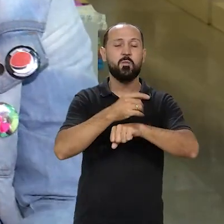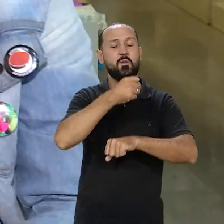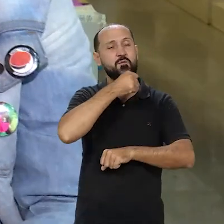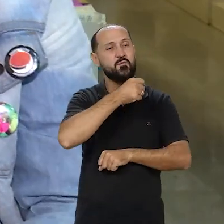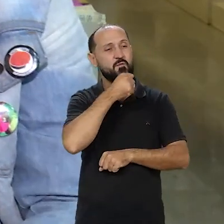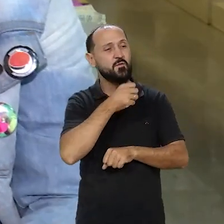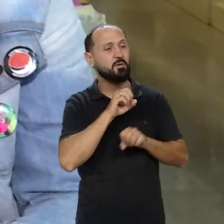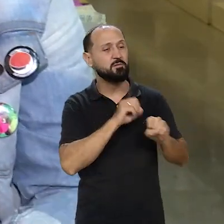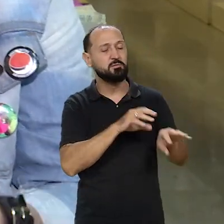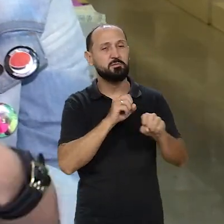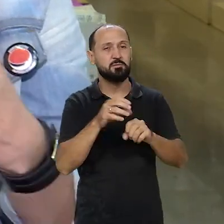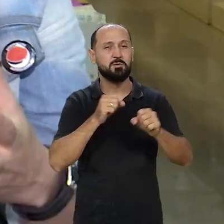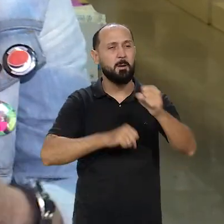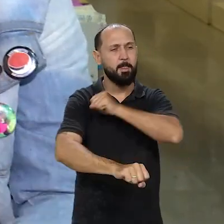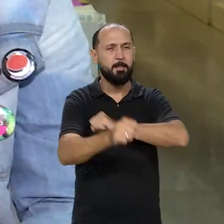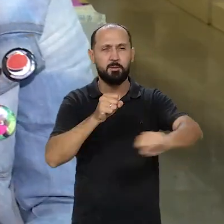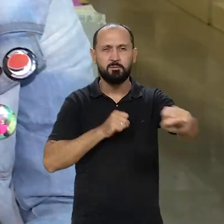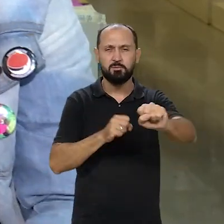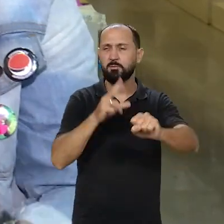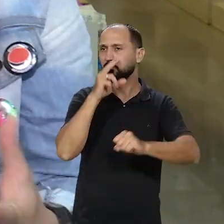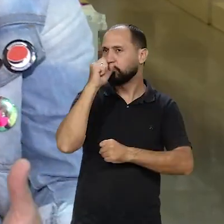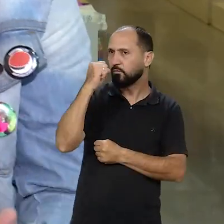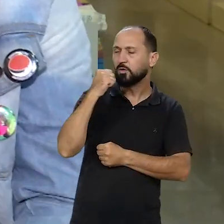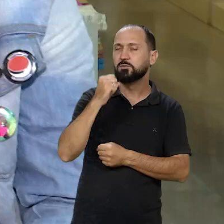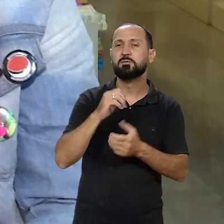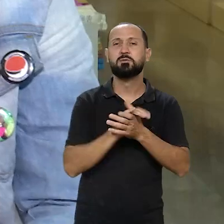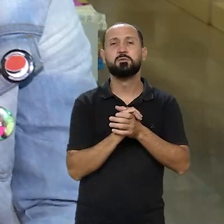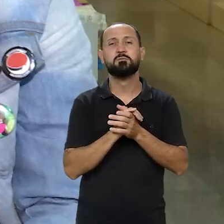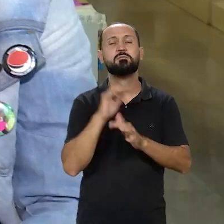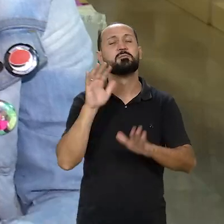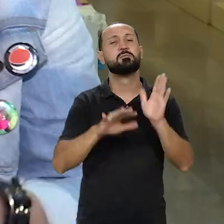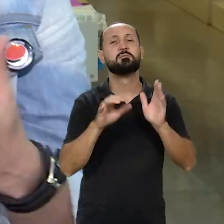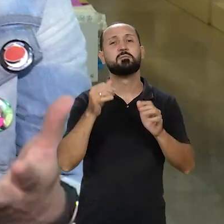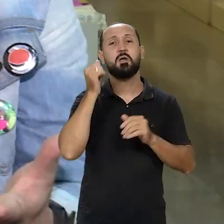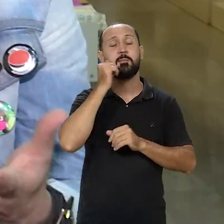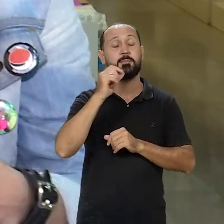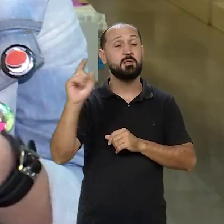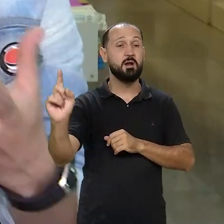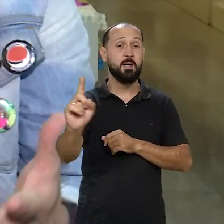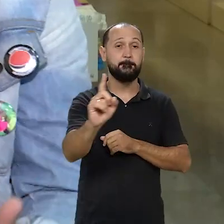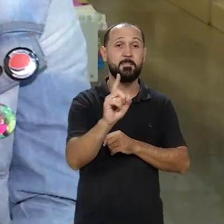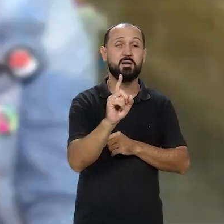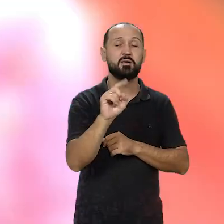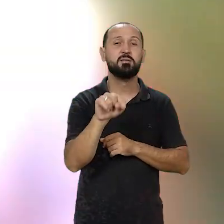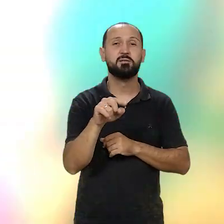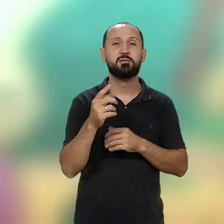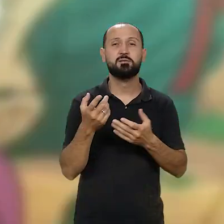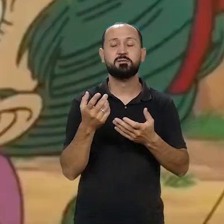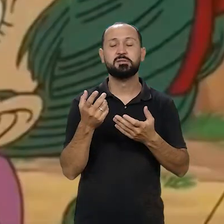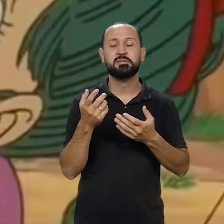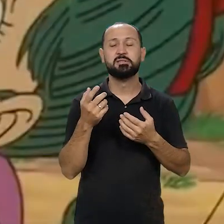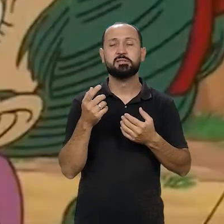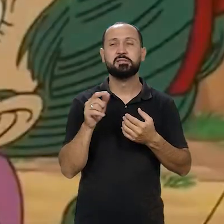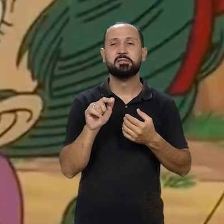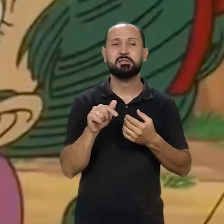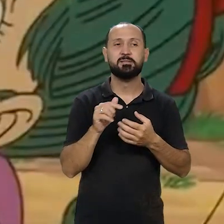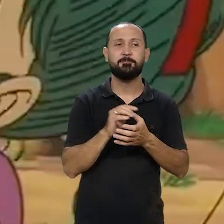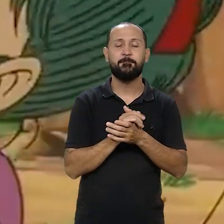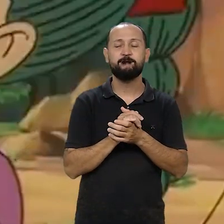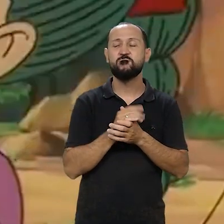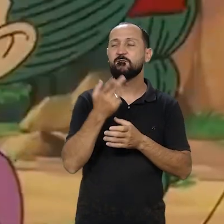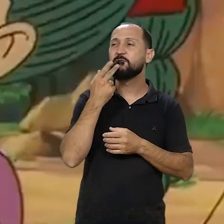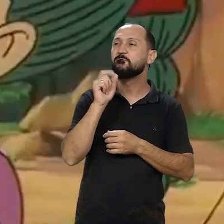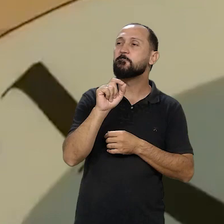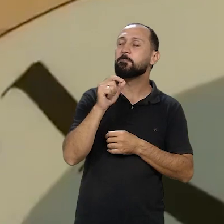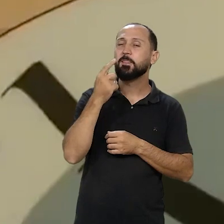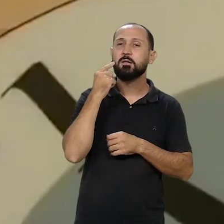foi treinado pelo avô dele e tal, em Kung Fu, e então ele é muito forte. E um dia tem uma menina que aparece lá